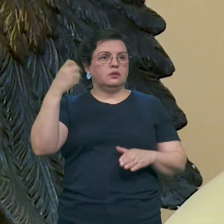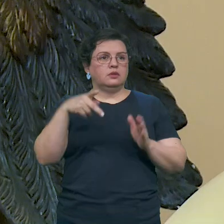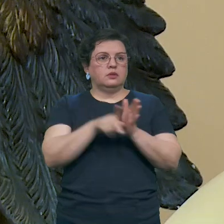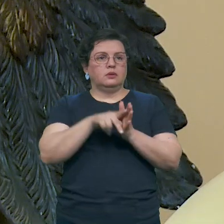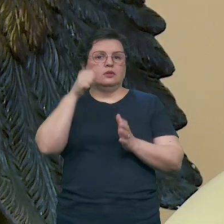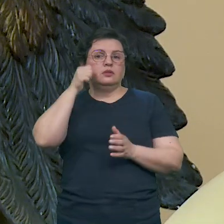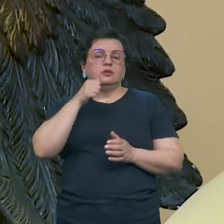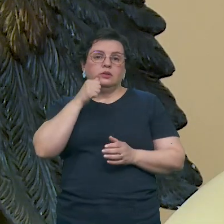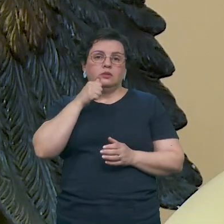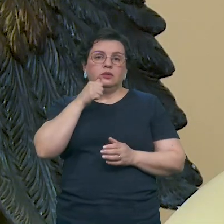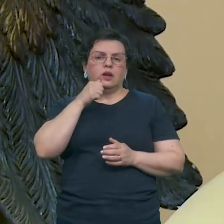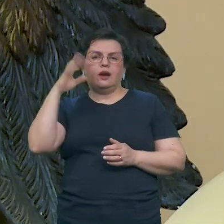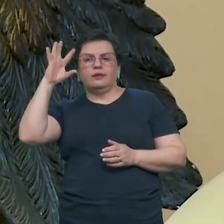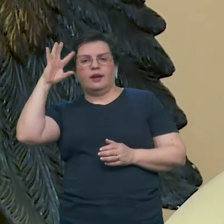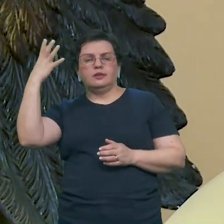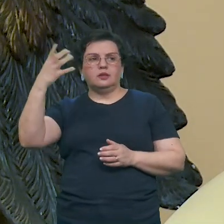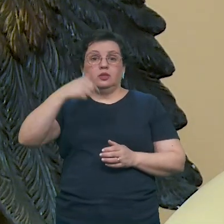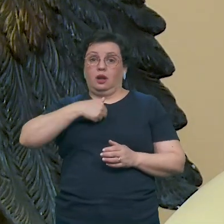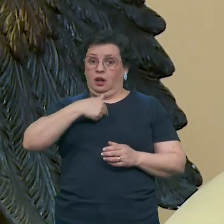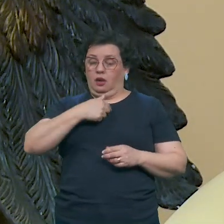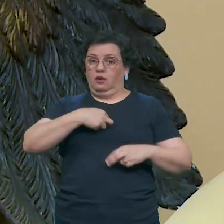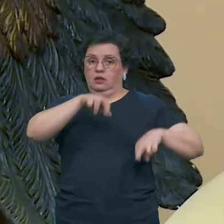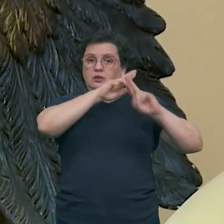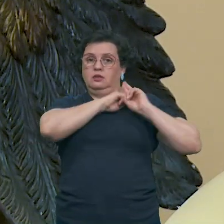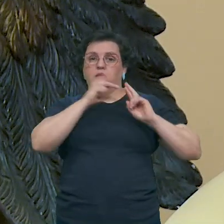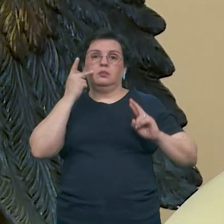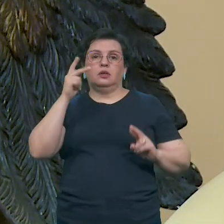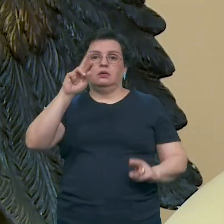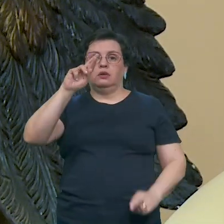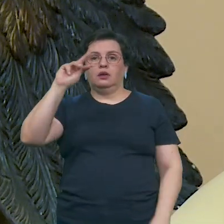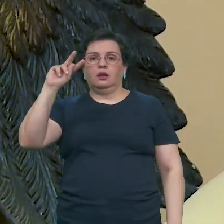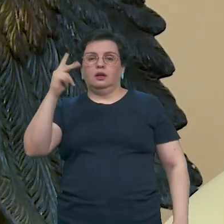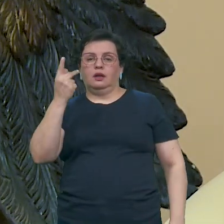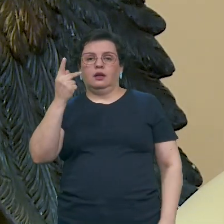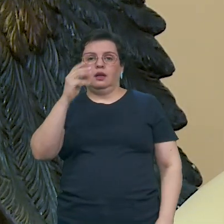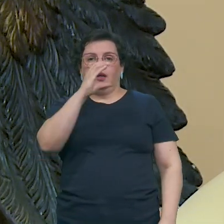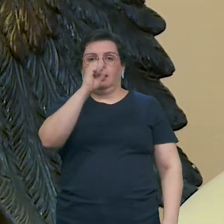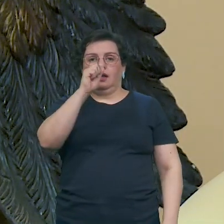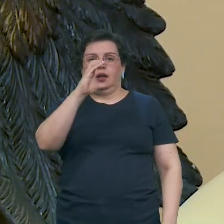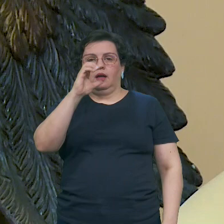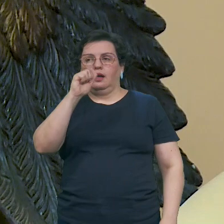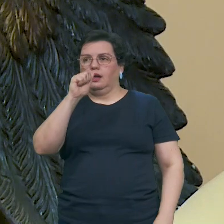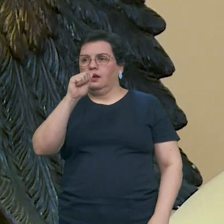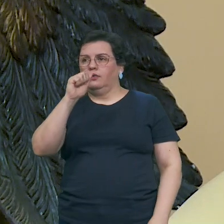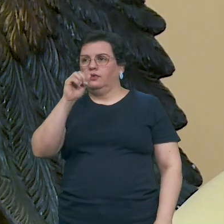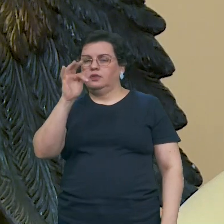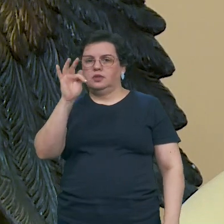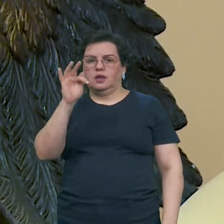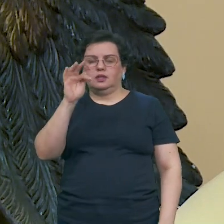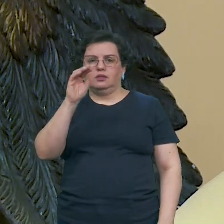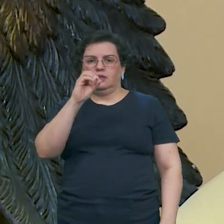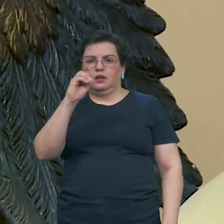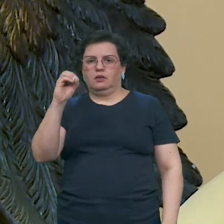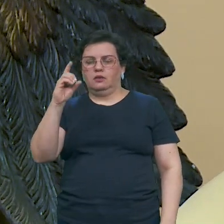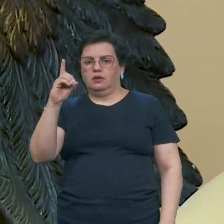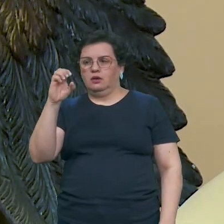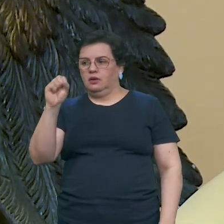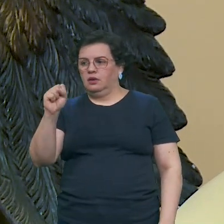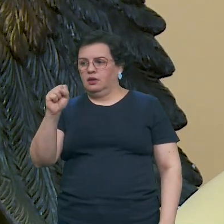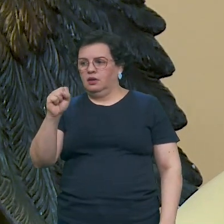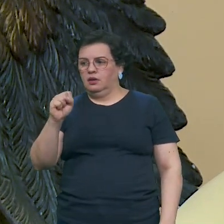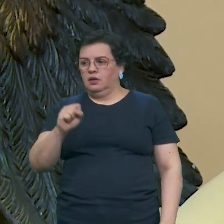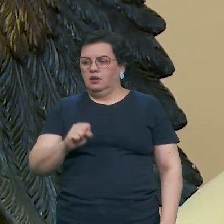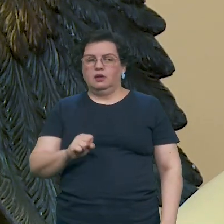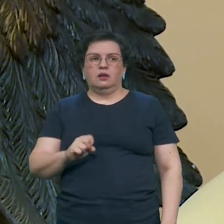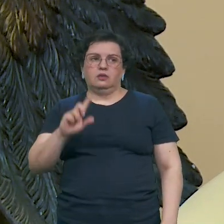toma a frente. Né? Eu sou responsável pela RH aqui da Cacau Foods, então estou à frente aí de 160 funcionários.